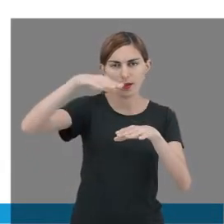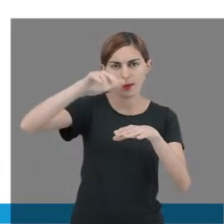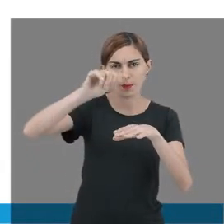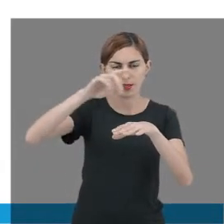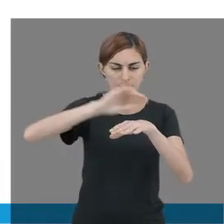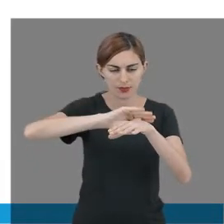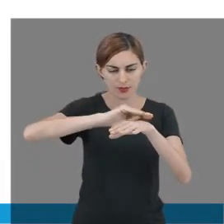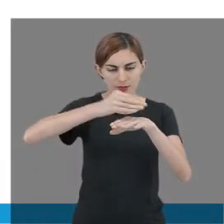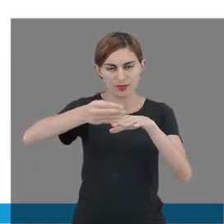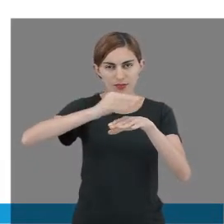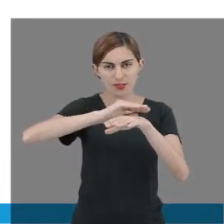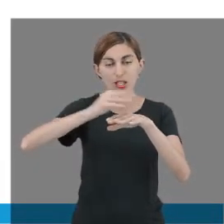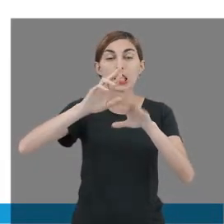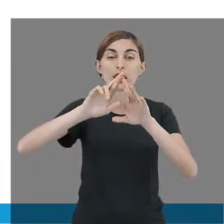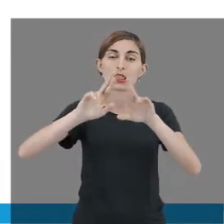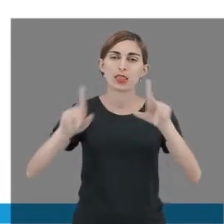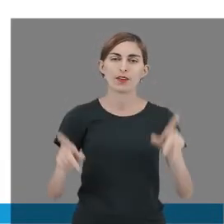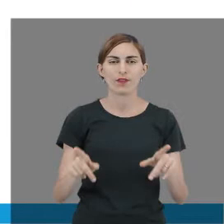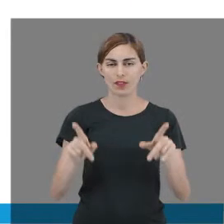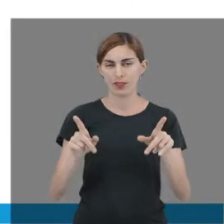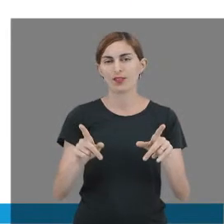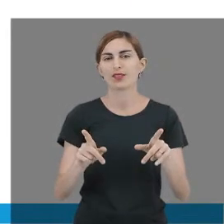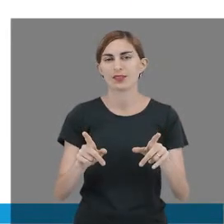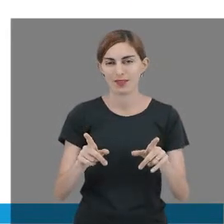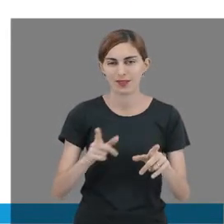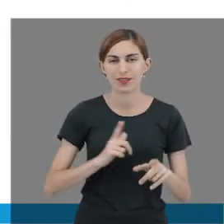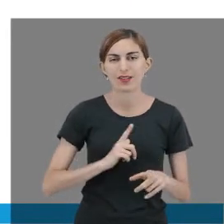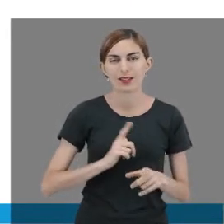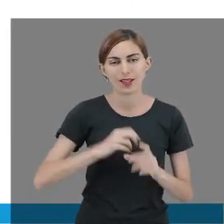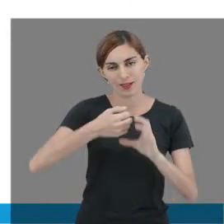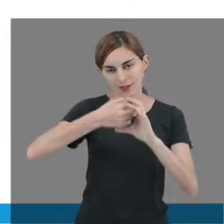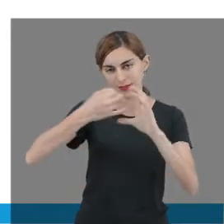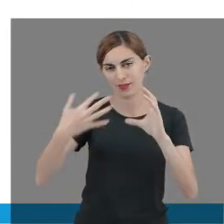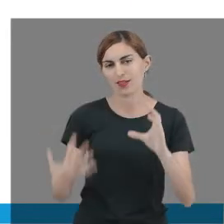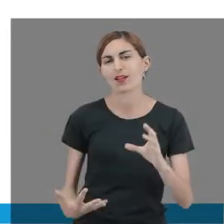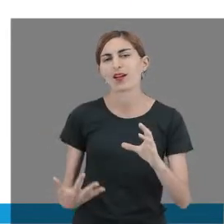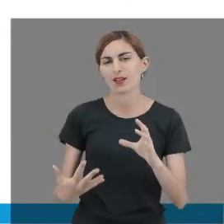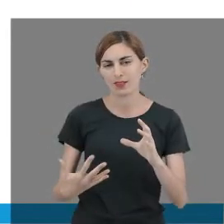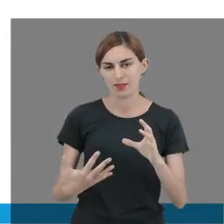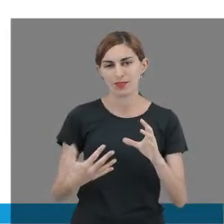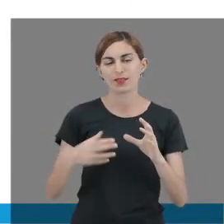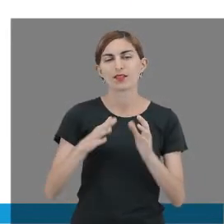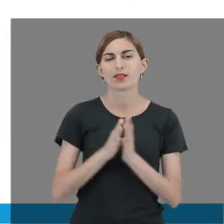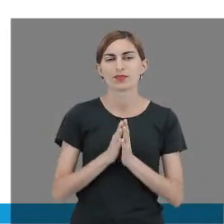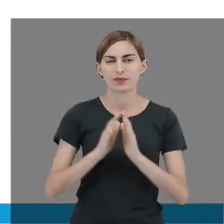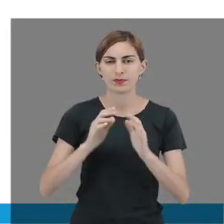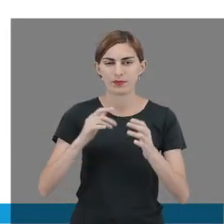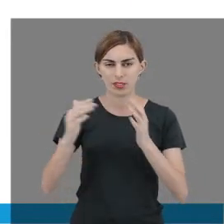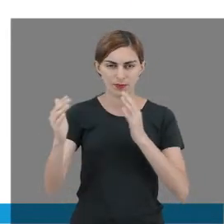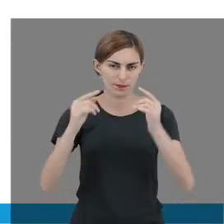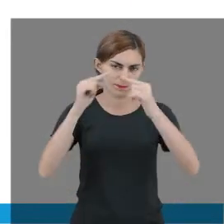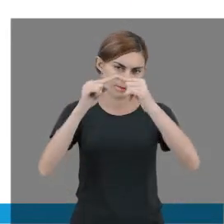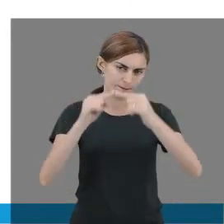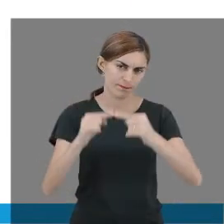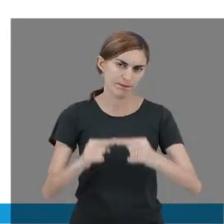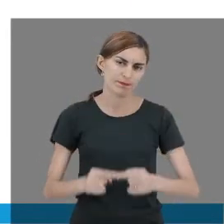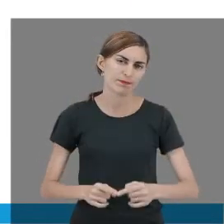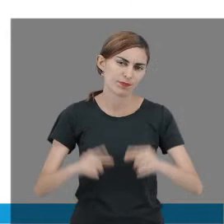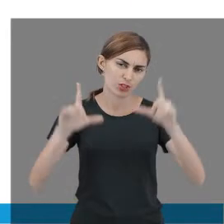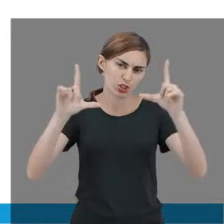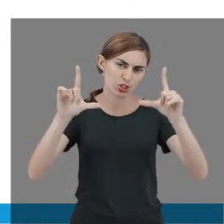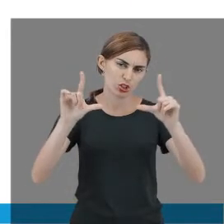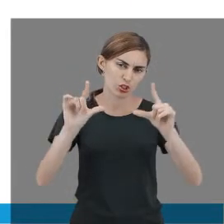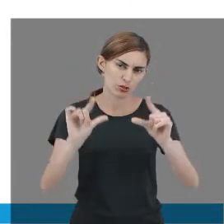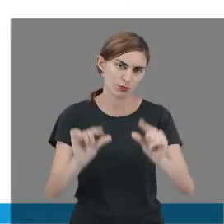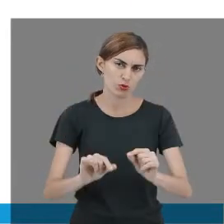distribuem de uma maneira diferente, e a gente tem aqui, isso aqui é bem característico do que a gente chama de polimicrogiria, associada à redução